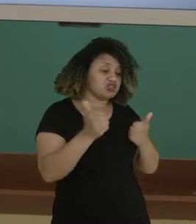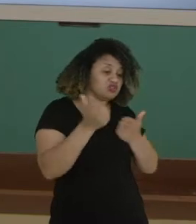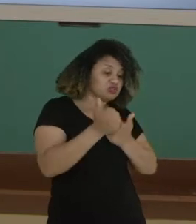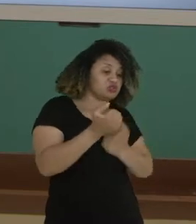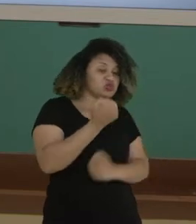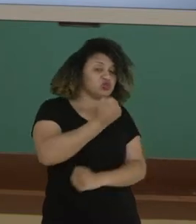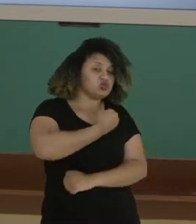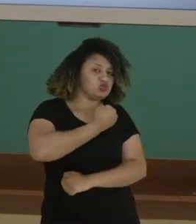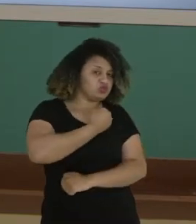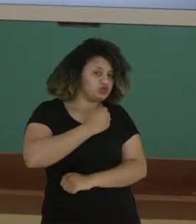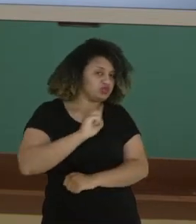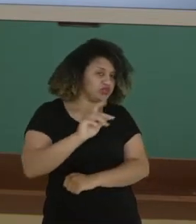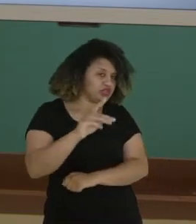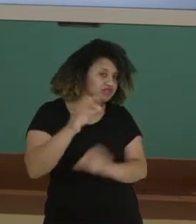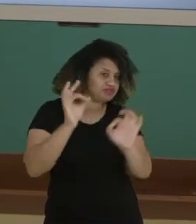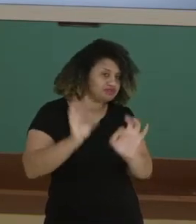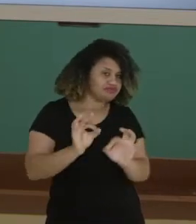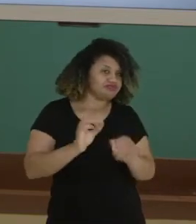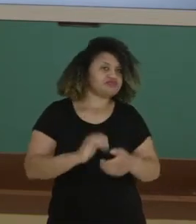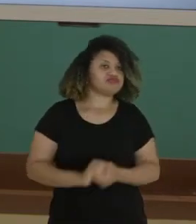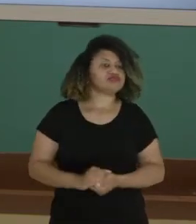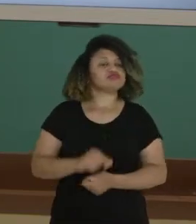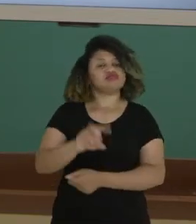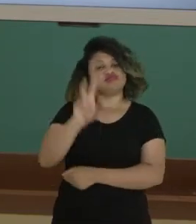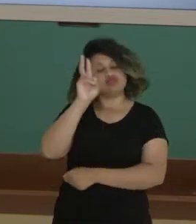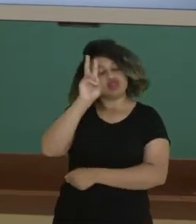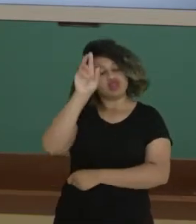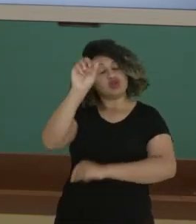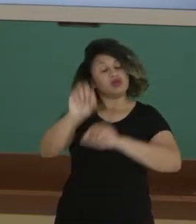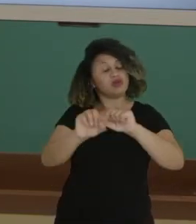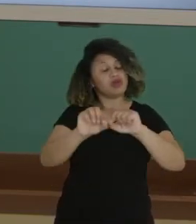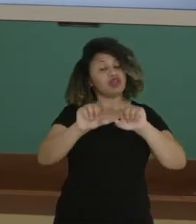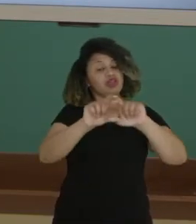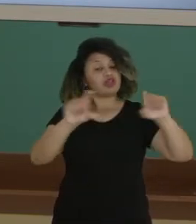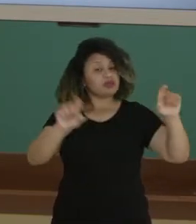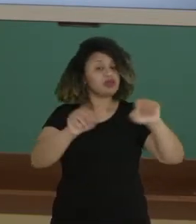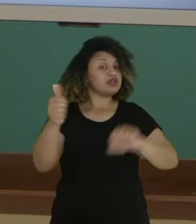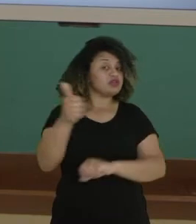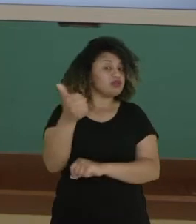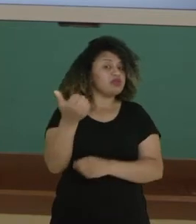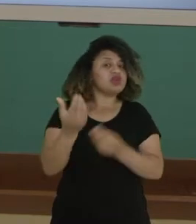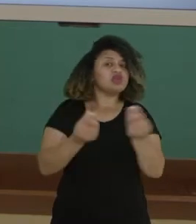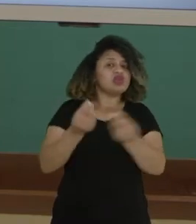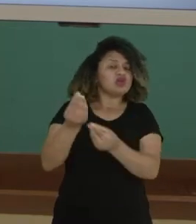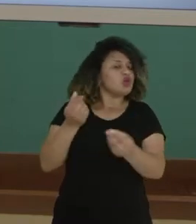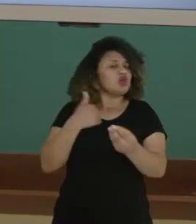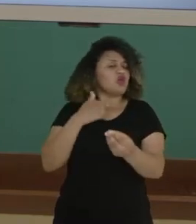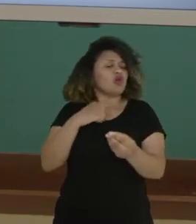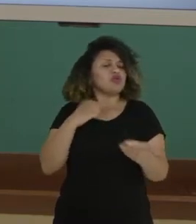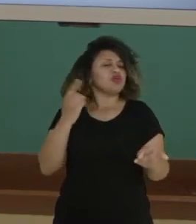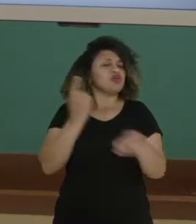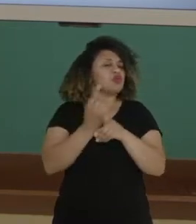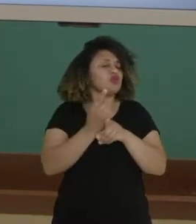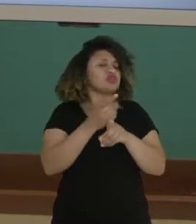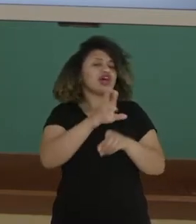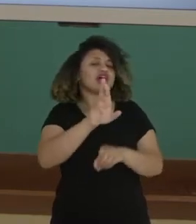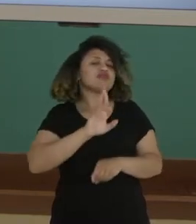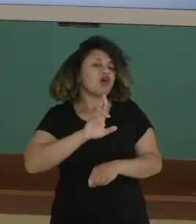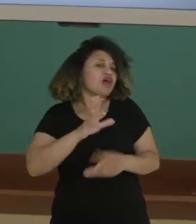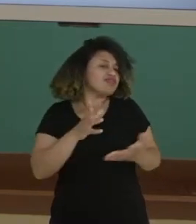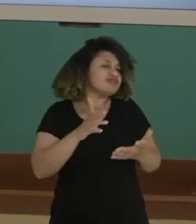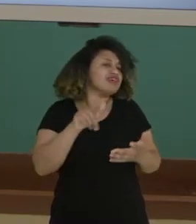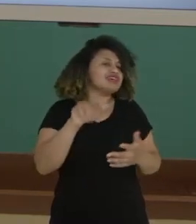lugar, certo? Você lembra o que é uma equação do 1º grau? Em como encontrar a sua raiz? Então, essa é a questão